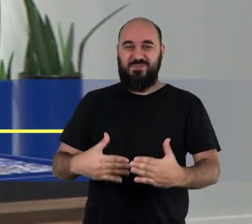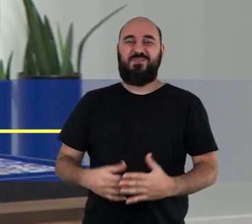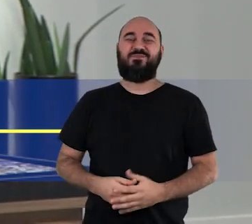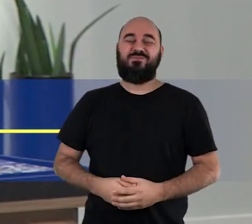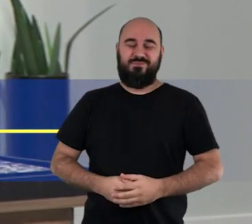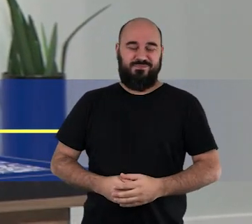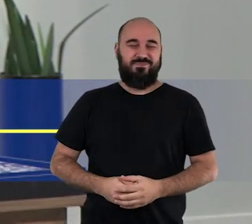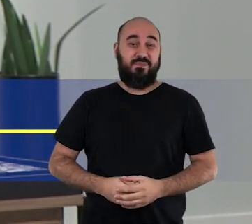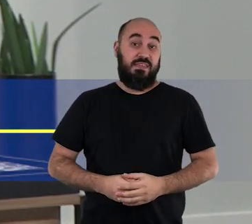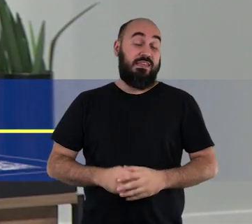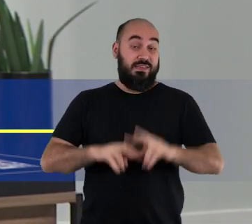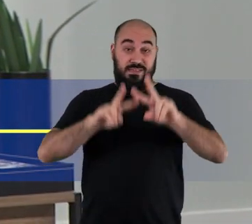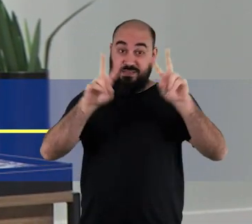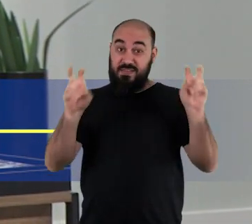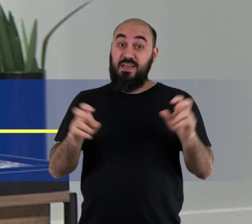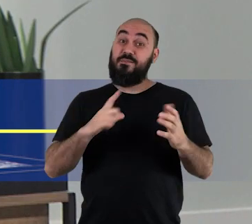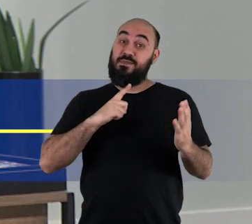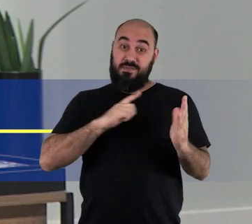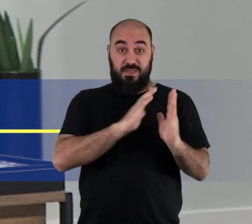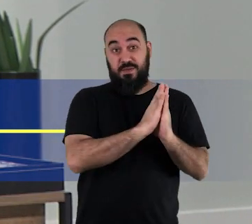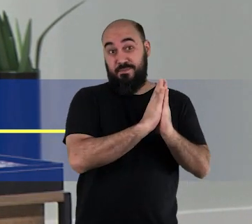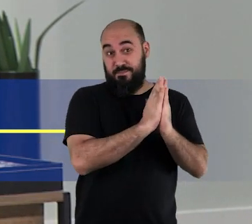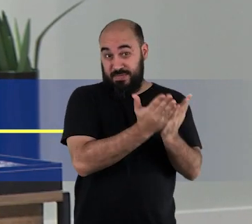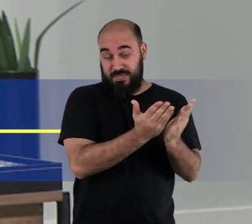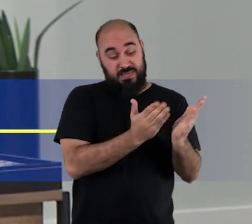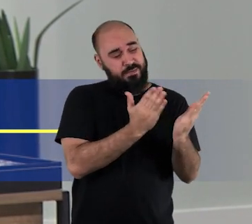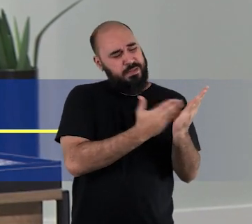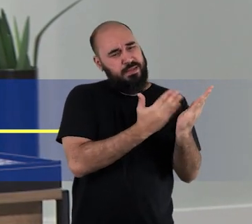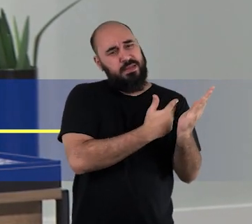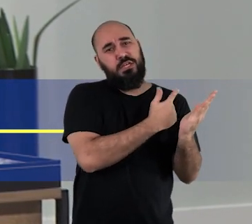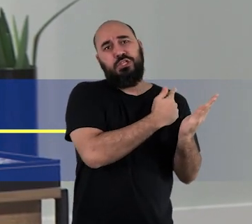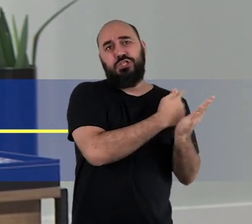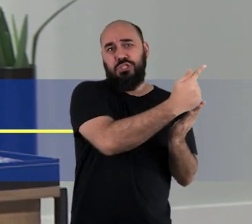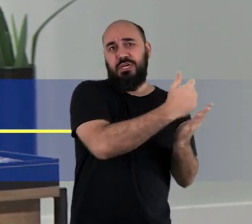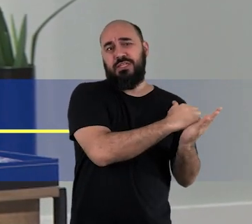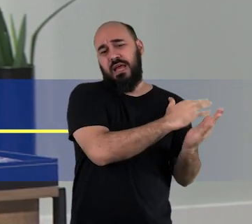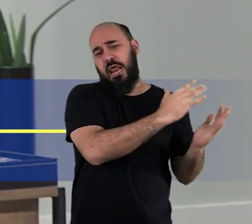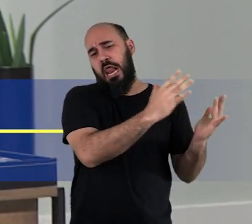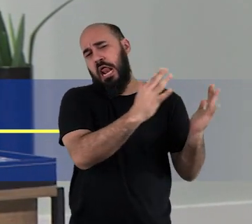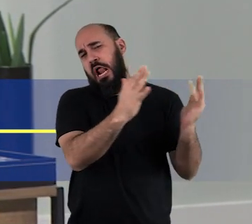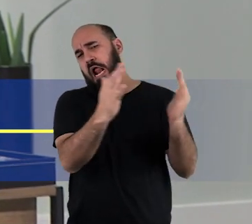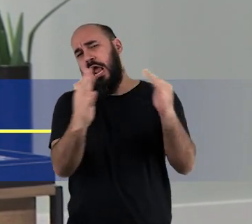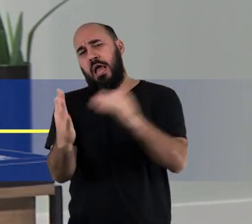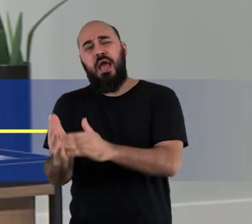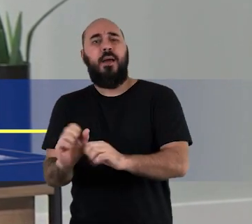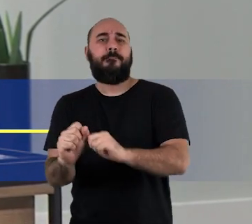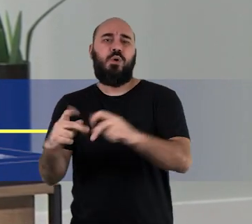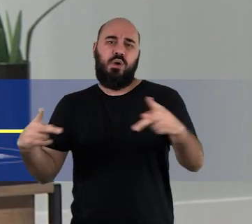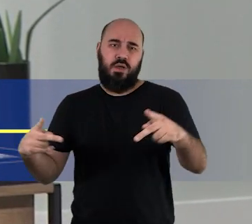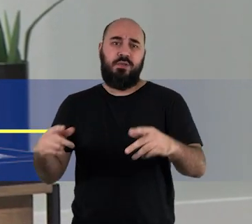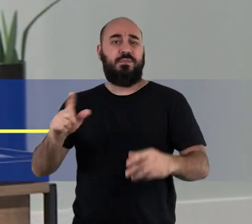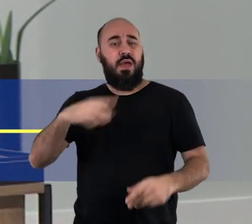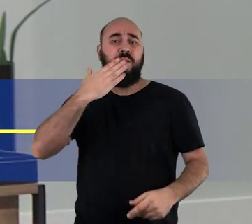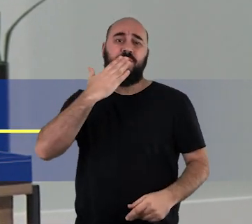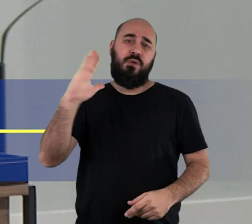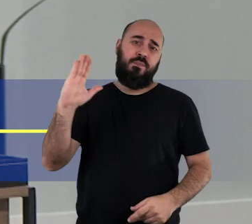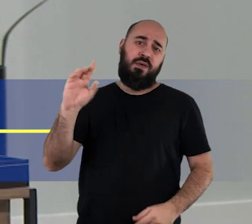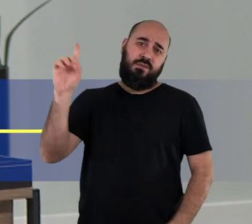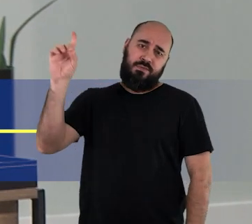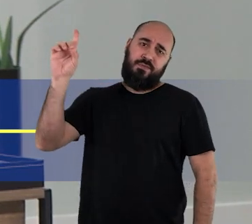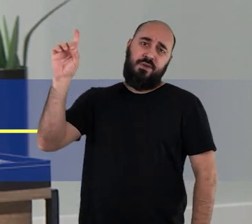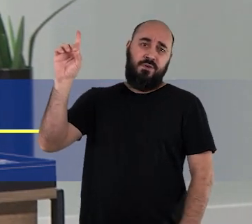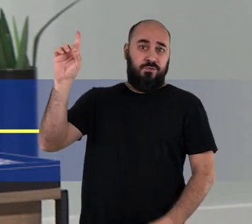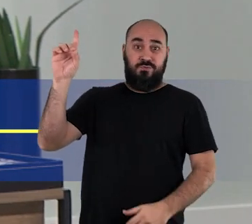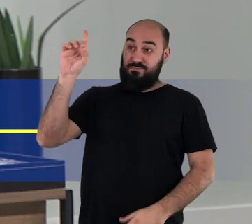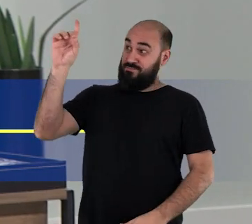tema permeia toda a Bíblia, do Gênesis ao Apocalipse, e a grande promessa de Deus, de que um dia o bem vencerá